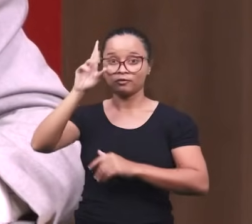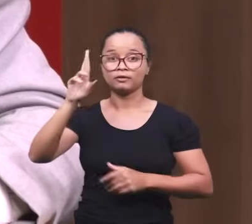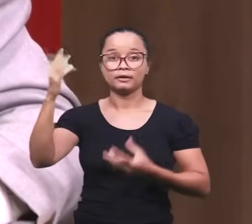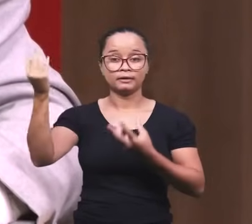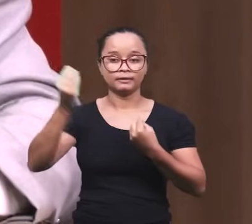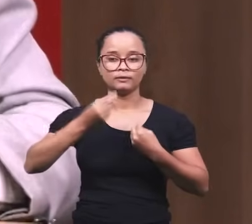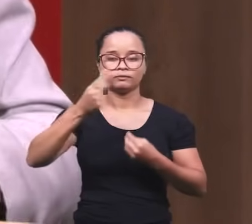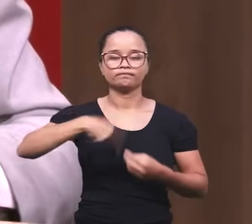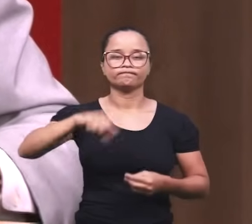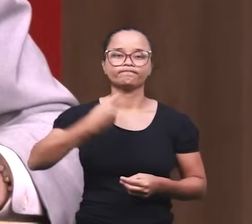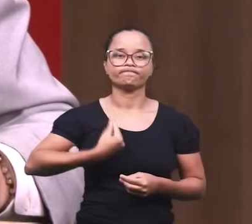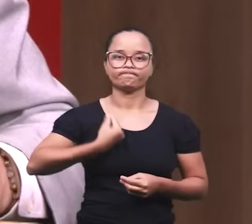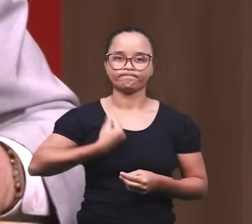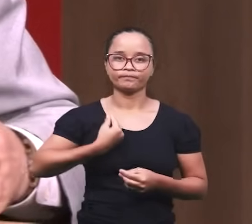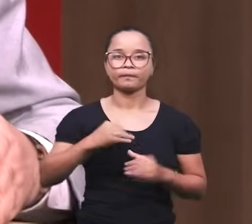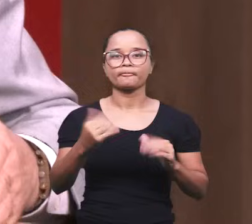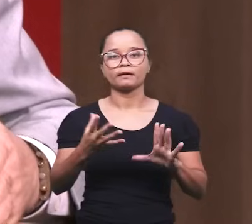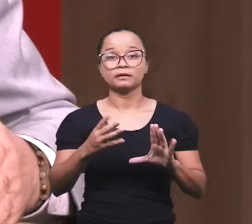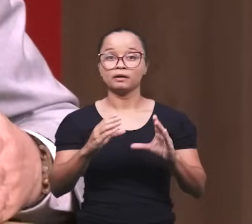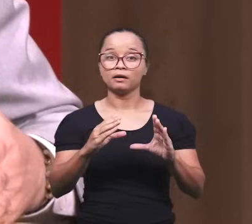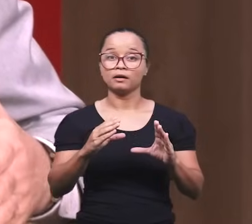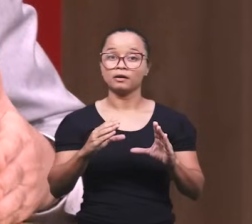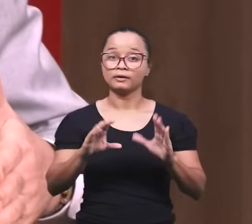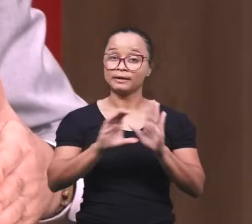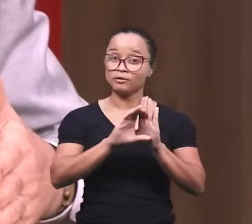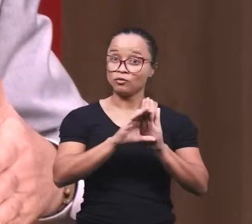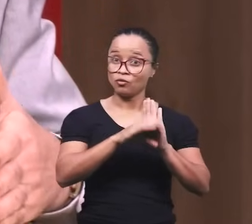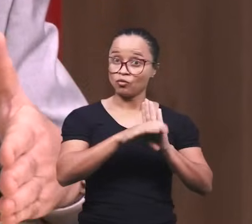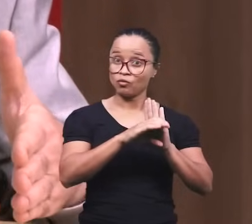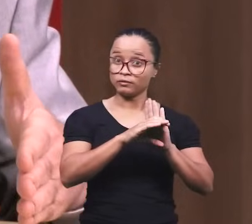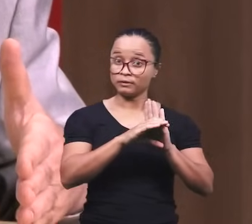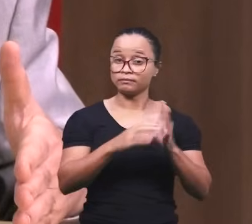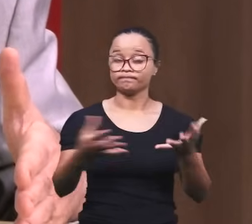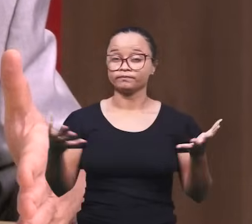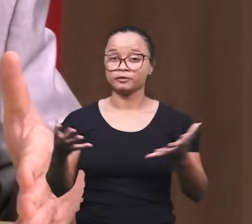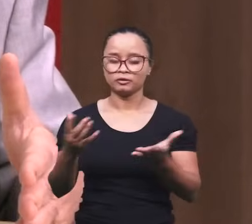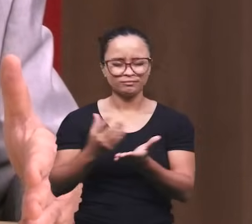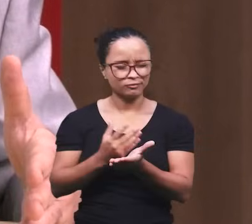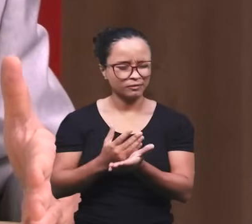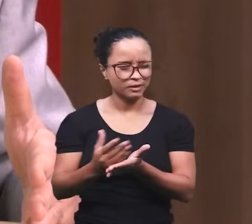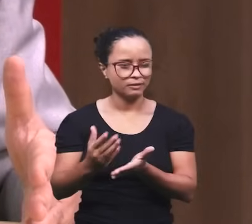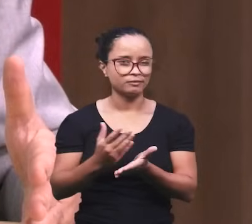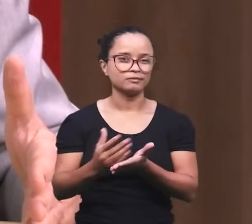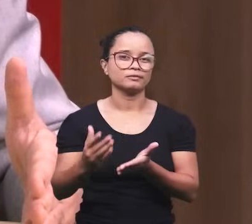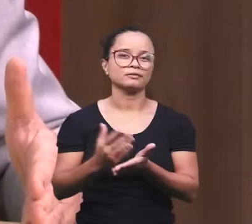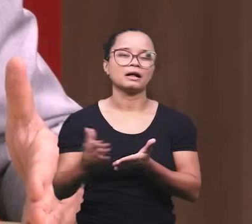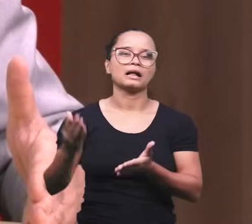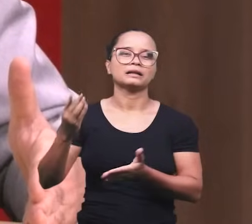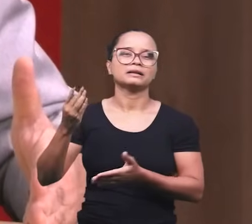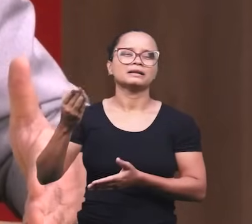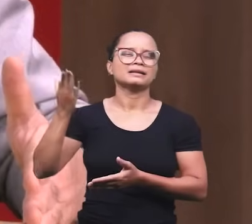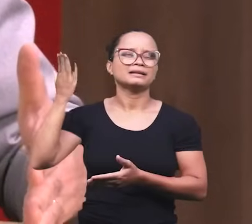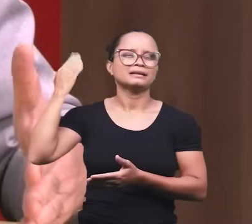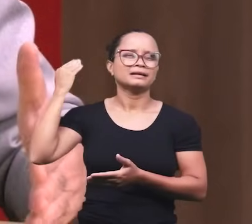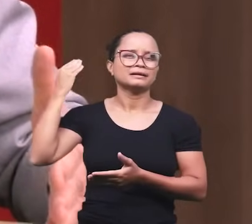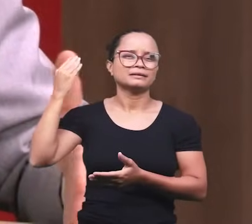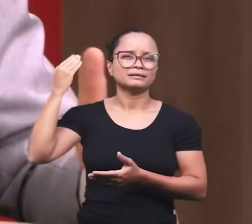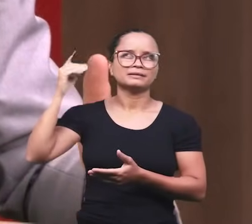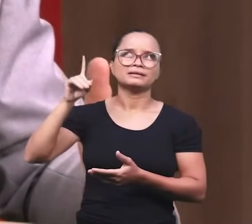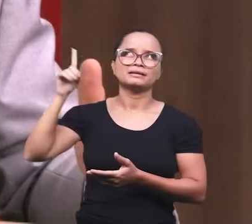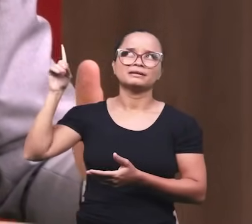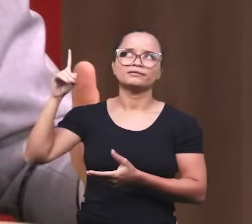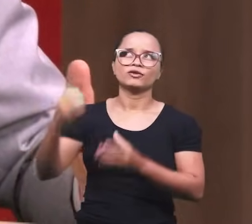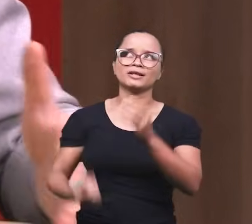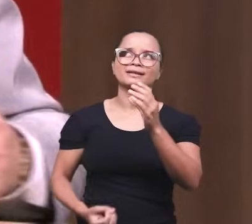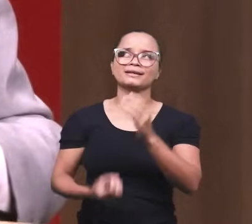o Senhor Jesus deixou para nós então Eh Nesse contexto texto desde o início do projeto criador lá no